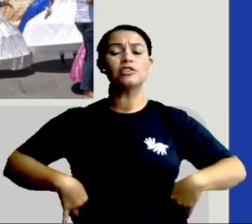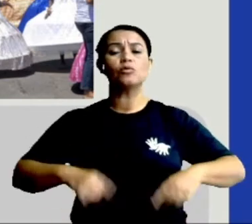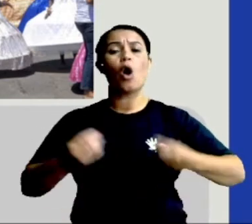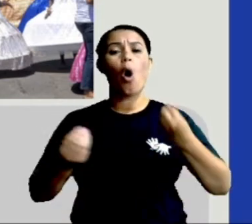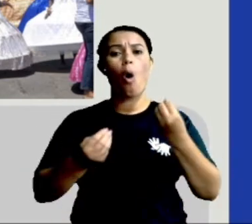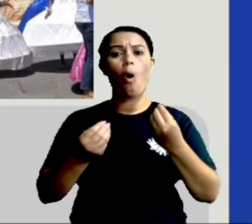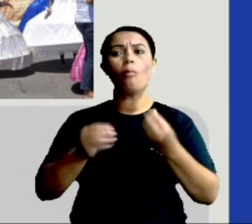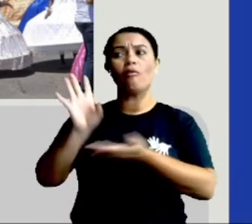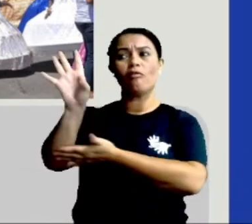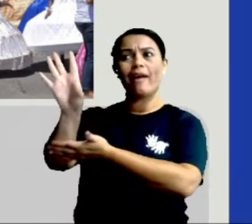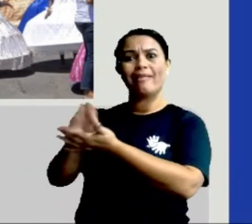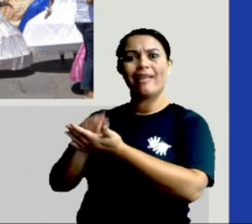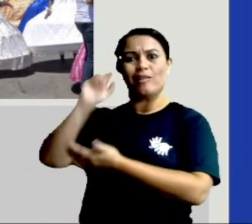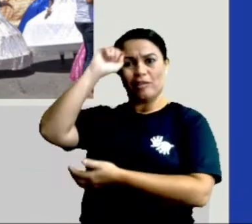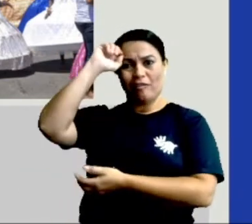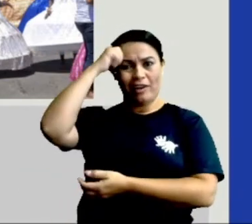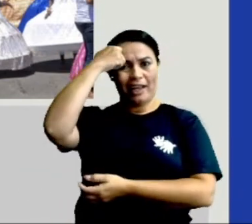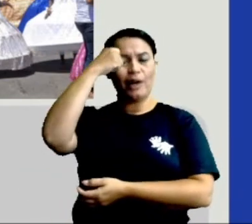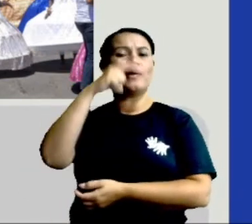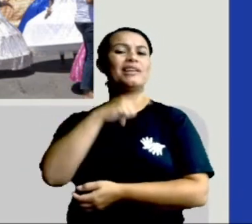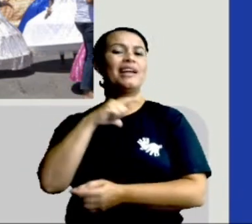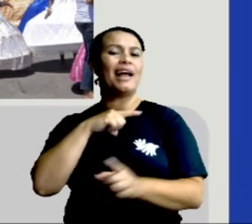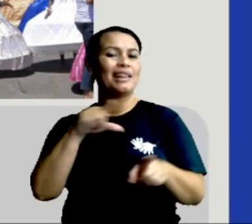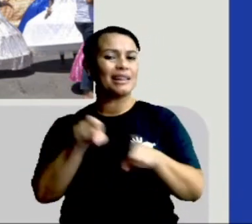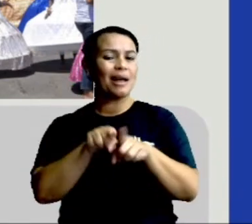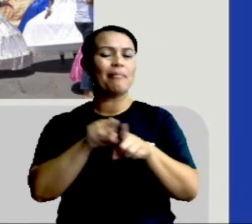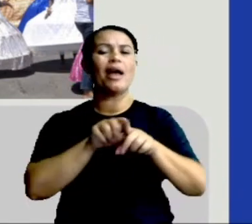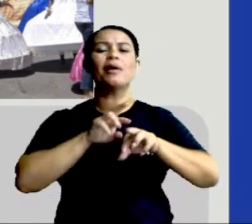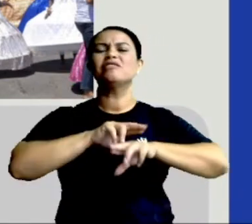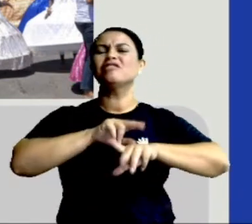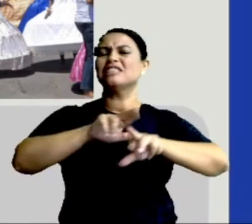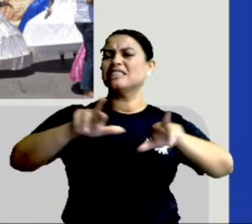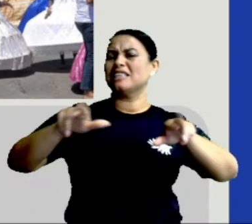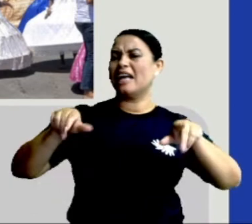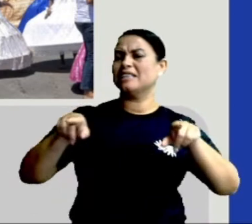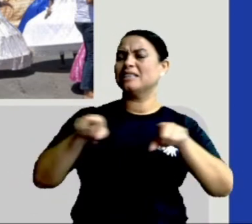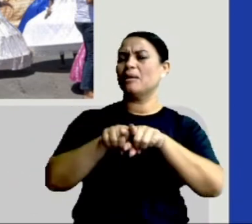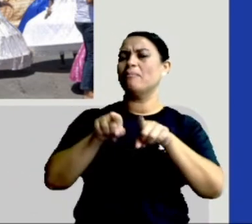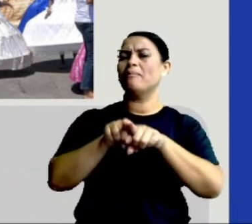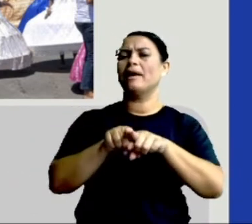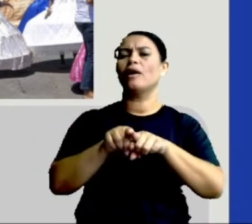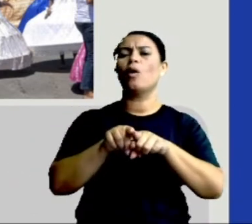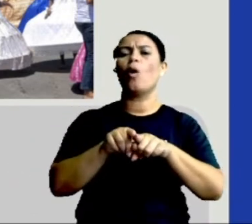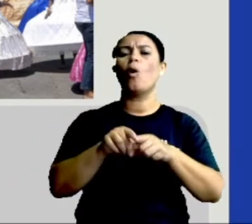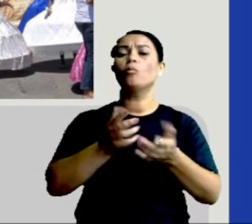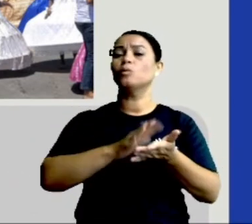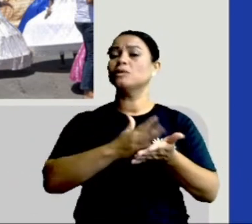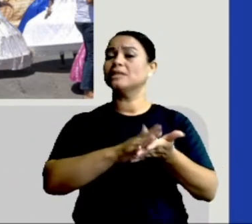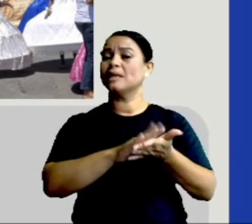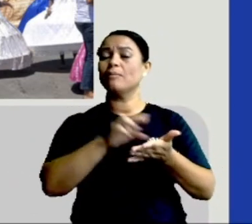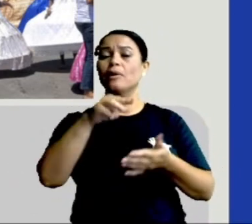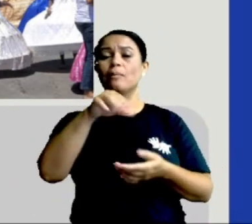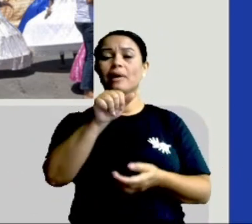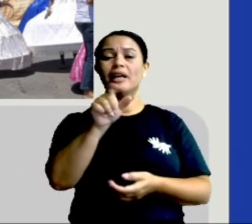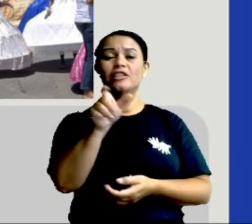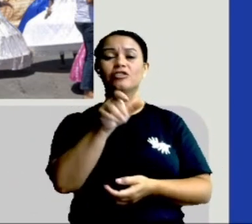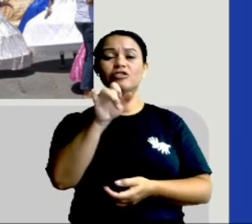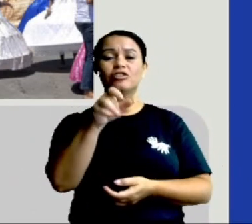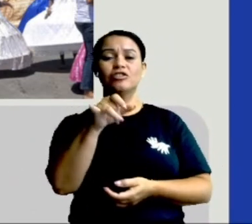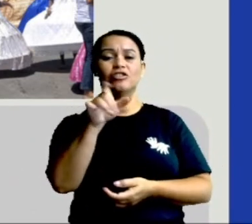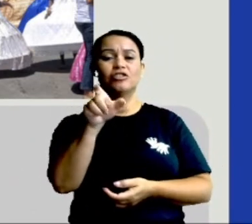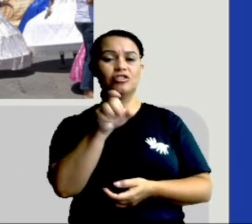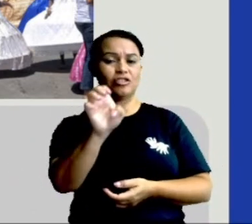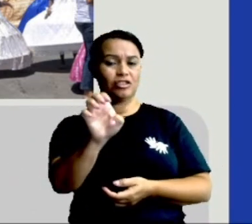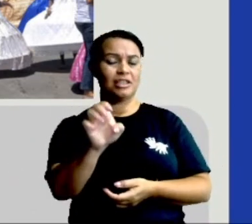africanos, o que originou uma afinidade de bailes como o maxixe e o samba. Os africanos, como